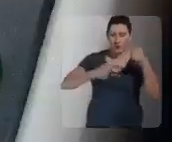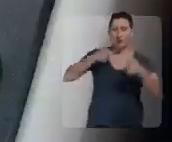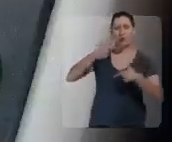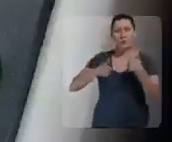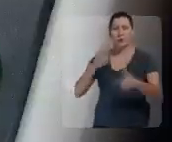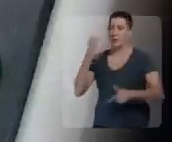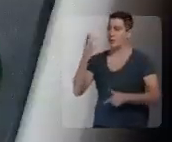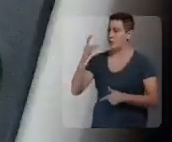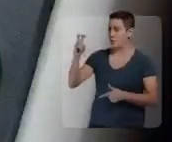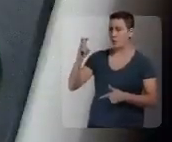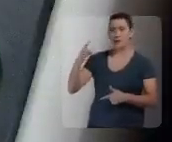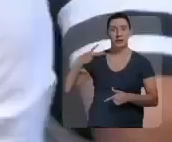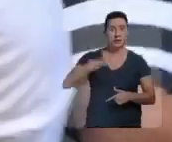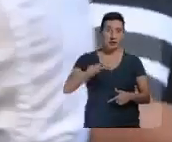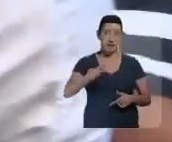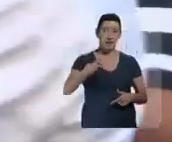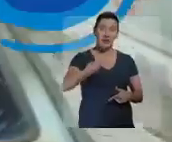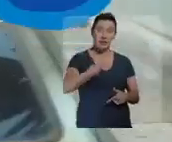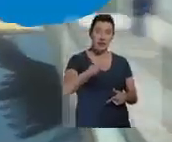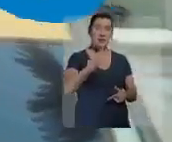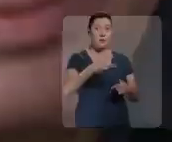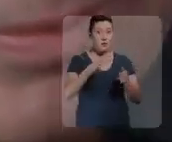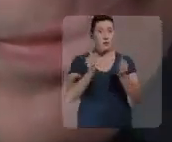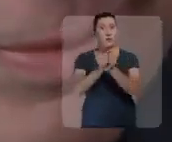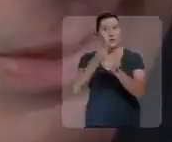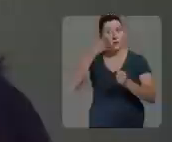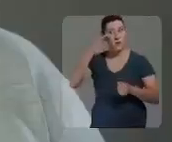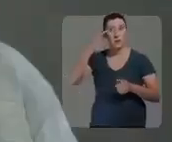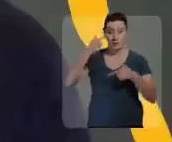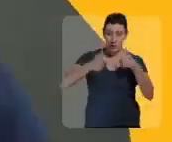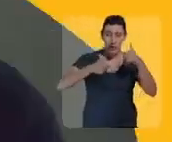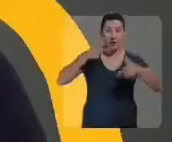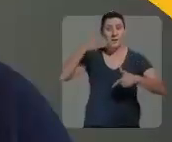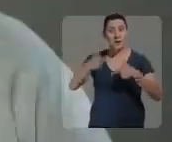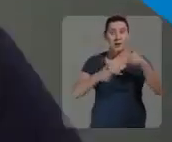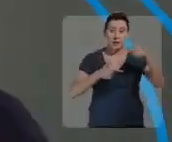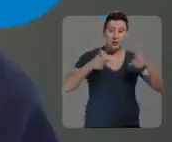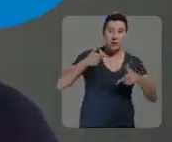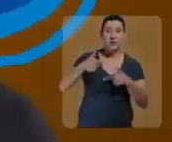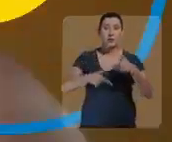Trabalhador, 45 acelerou. João